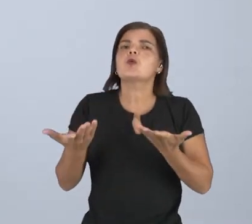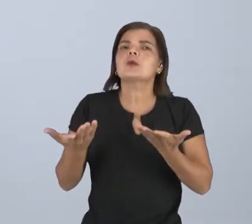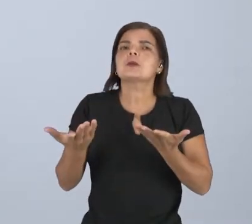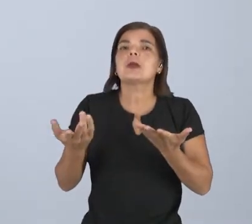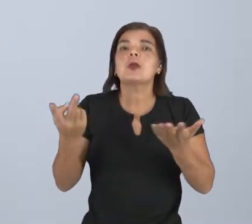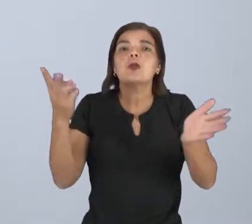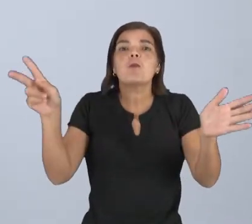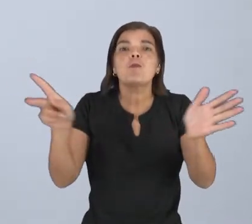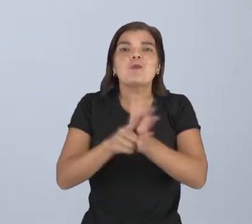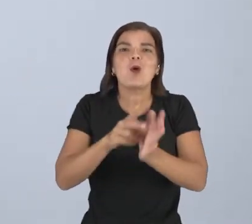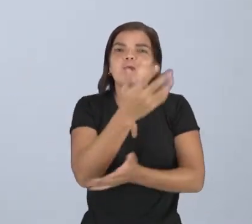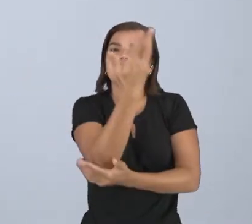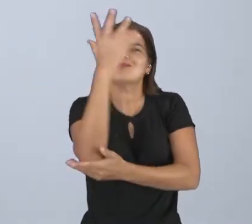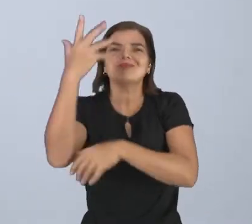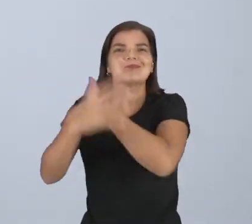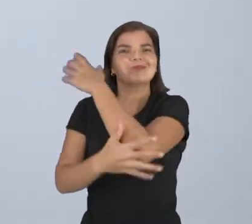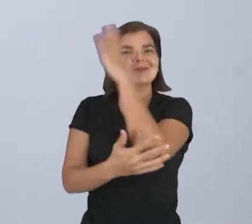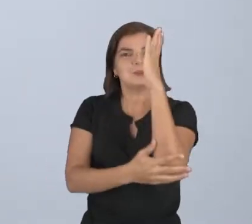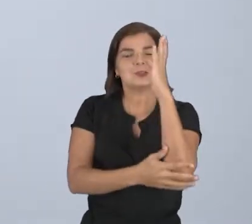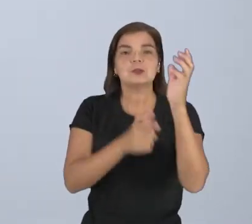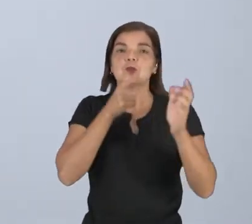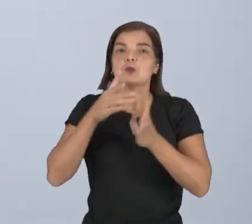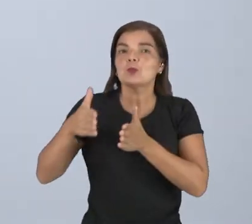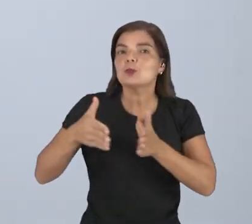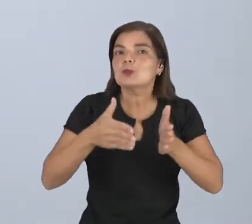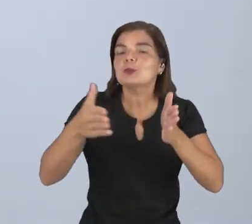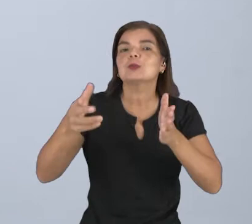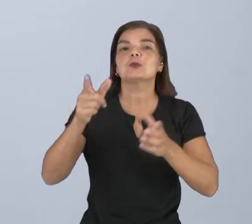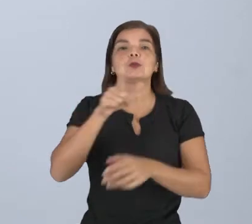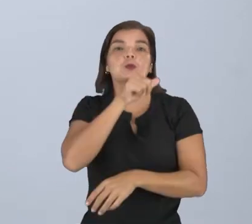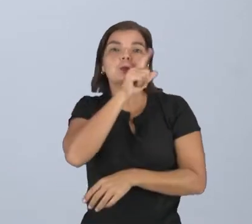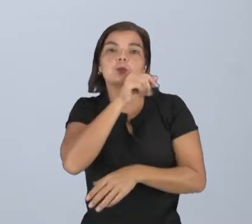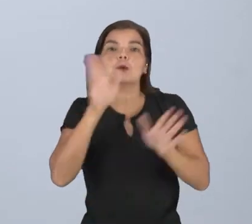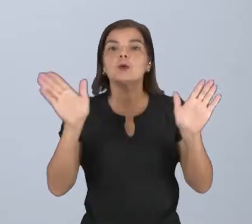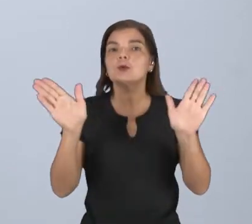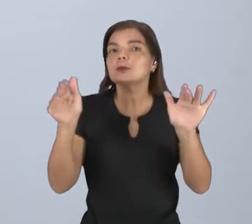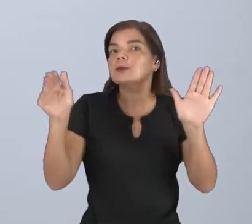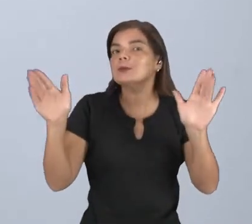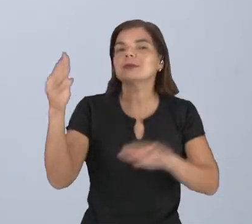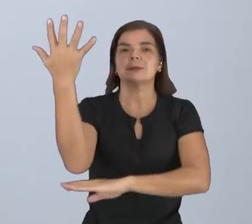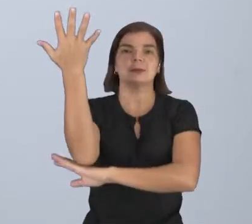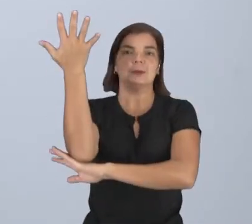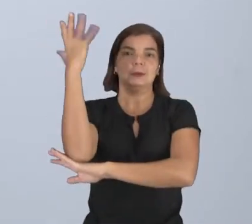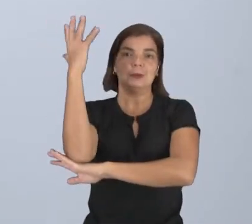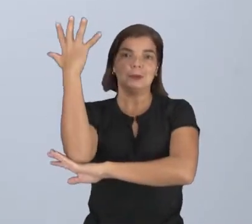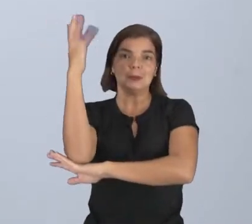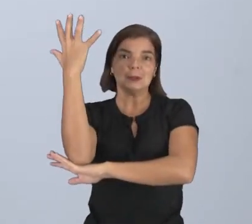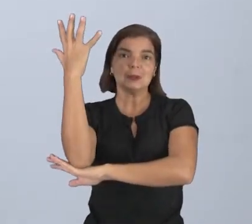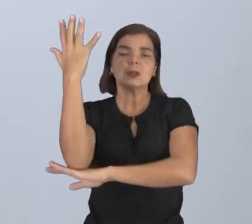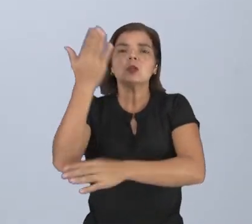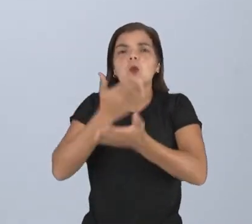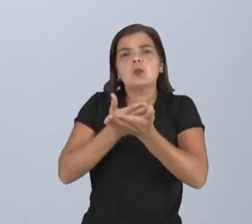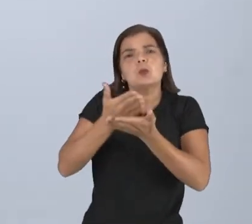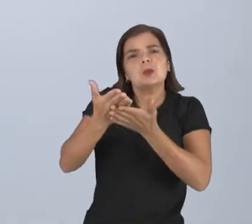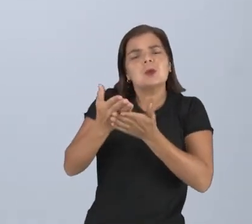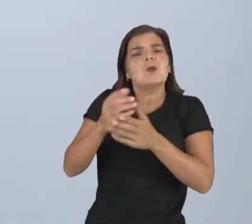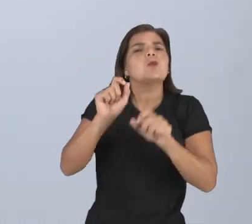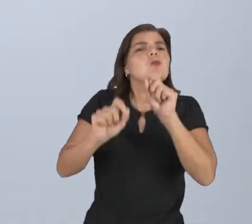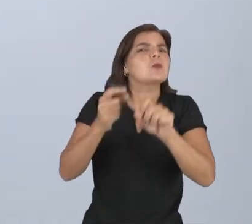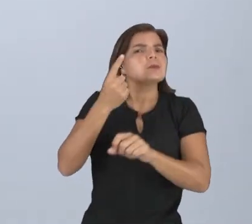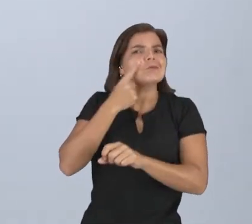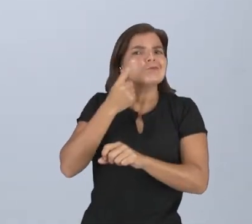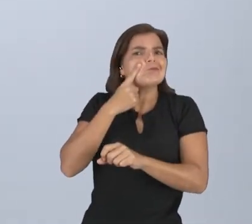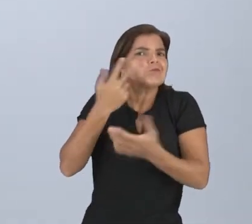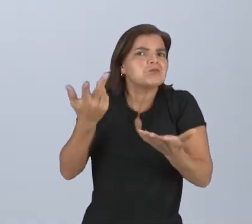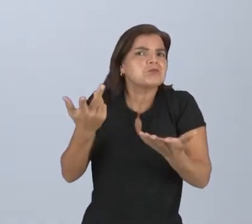da paisagem natural, como os rios, os pássaros, as árvores, né? Então, inicialmente, ele vai ser visto